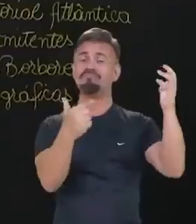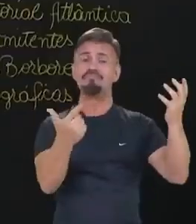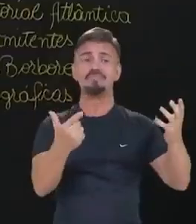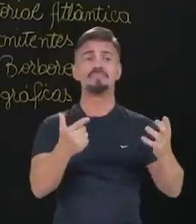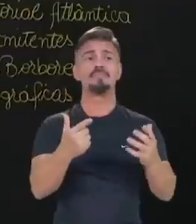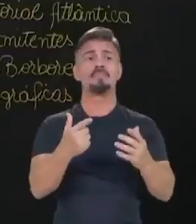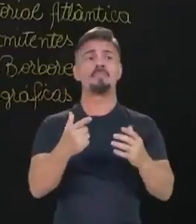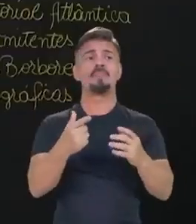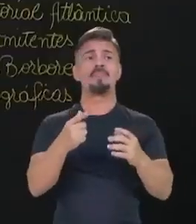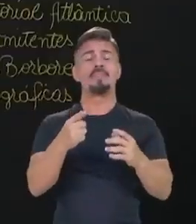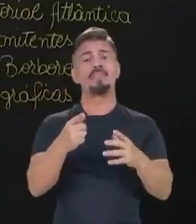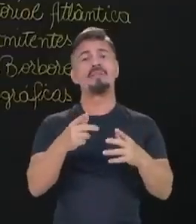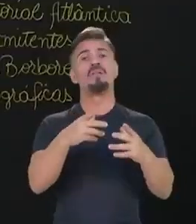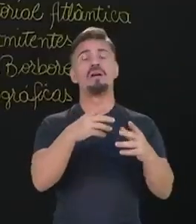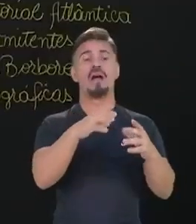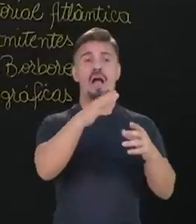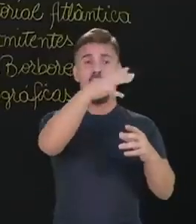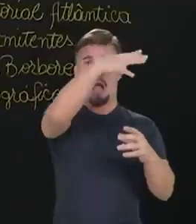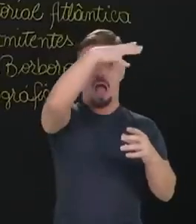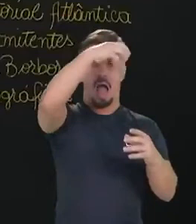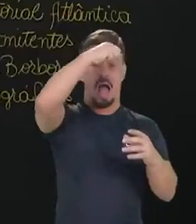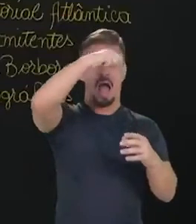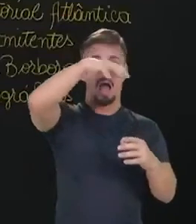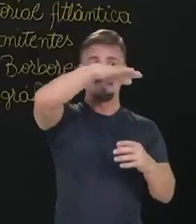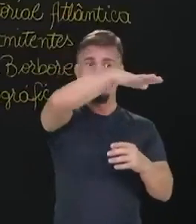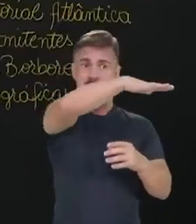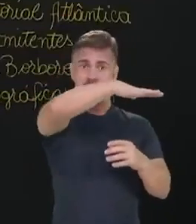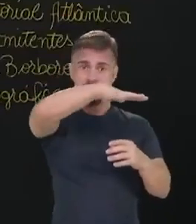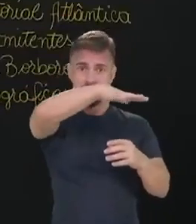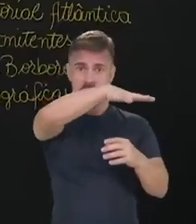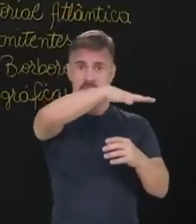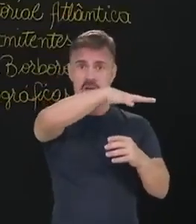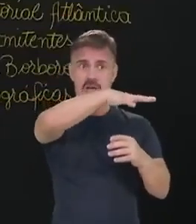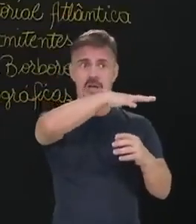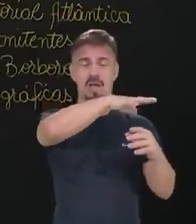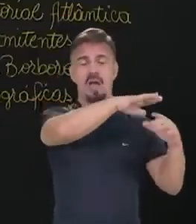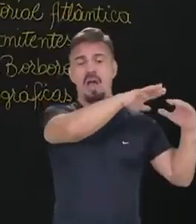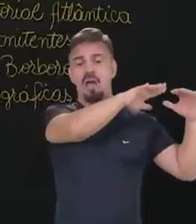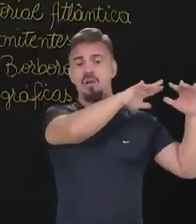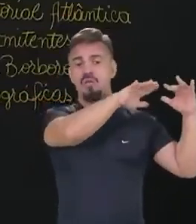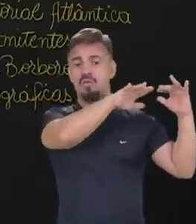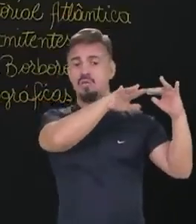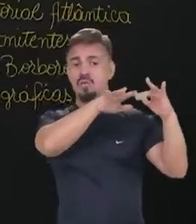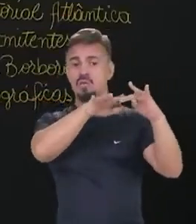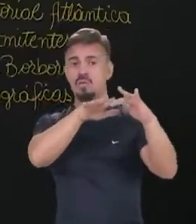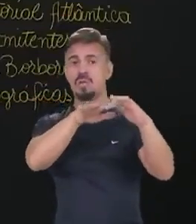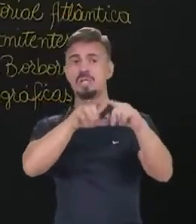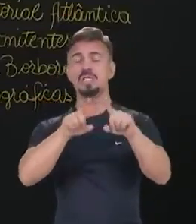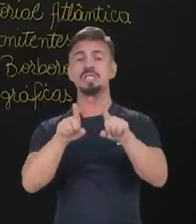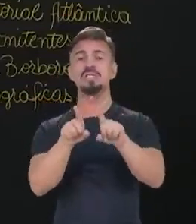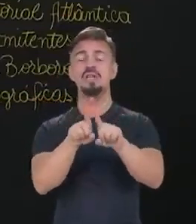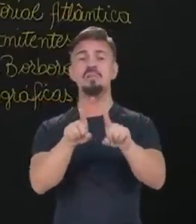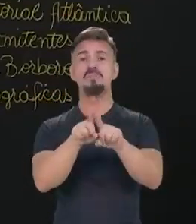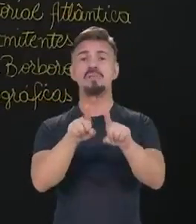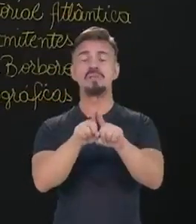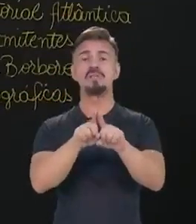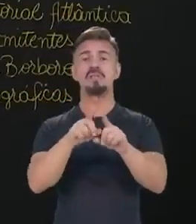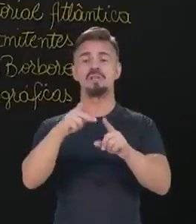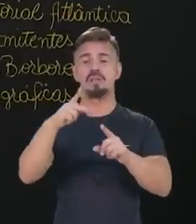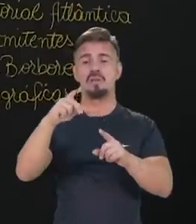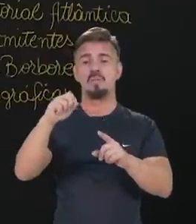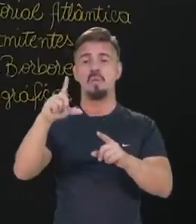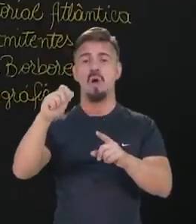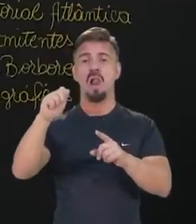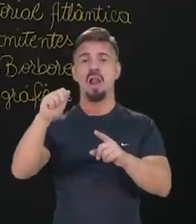Caatinga vêm daqui, da Amazônia, da massa equatorial continental e também da massa